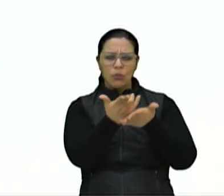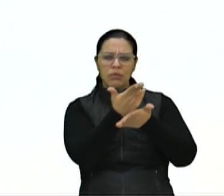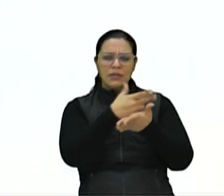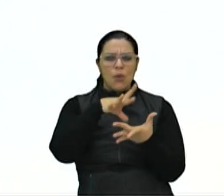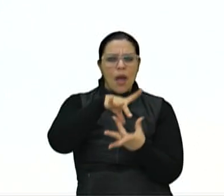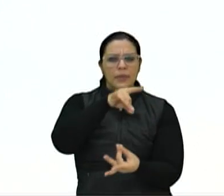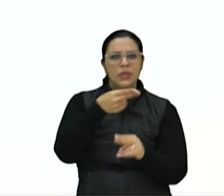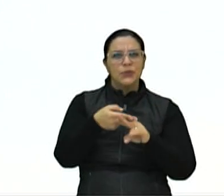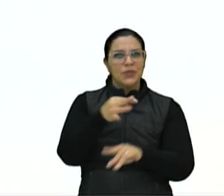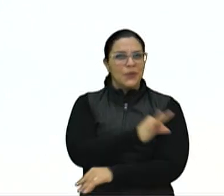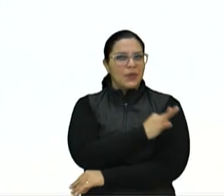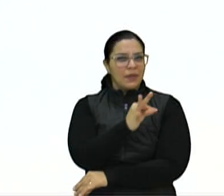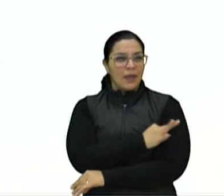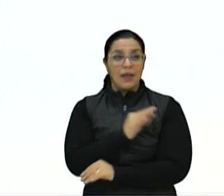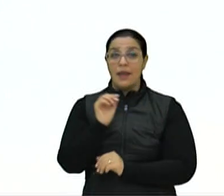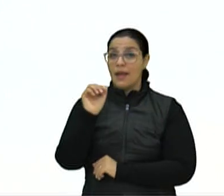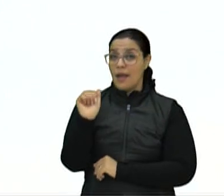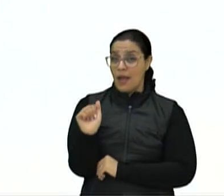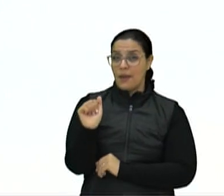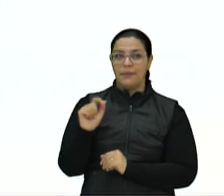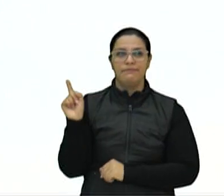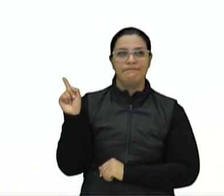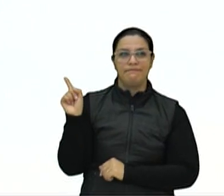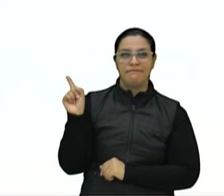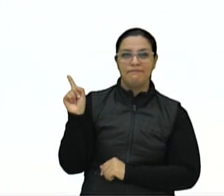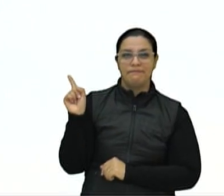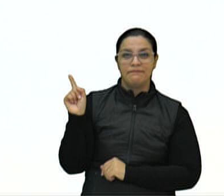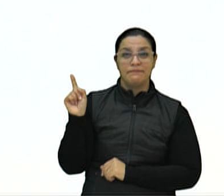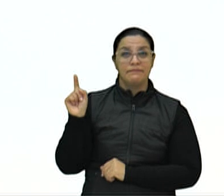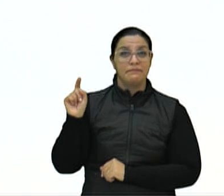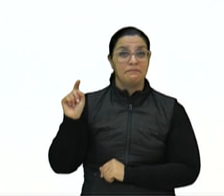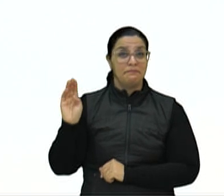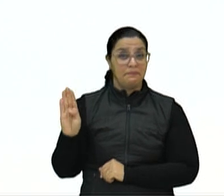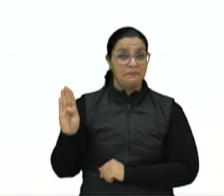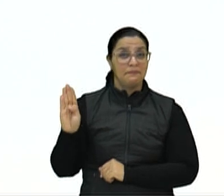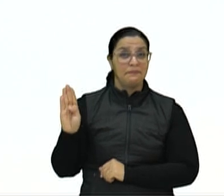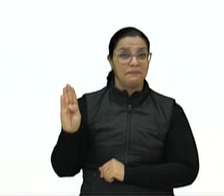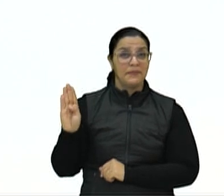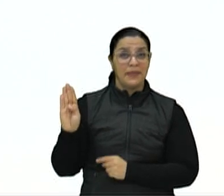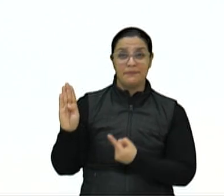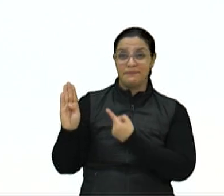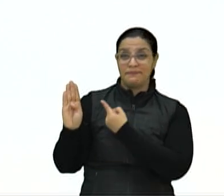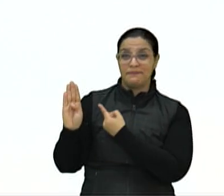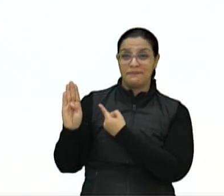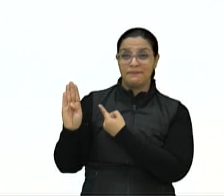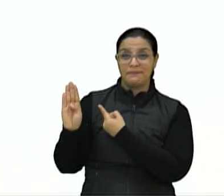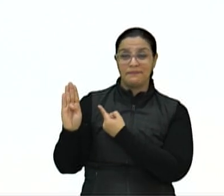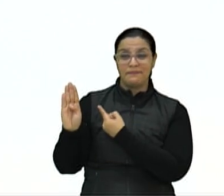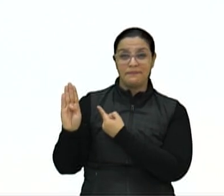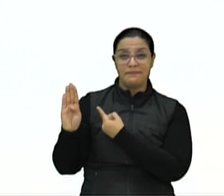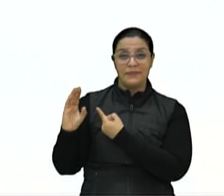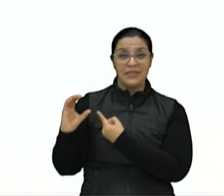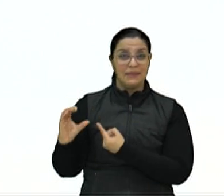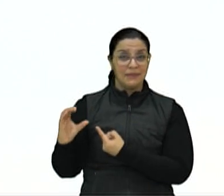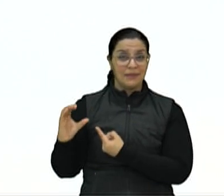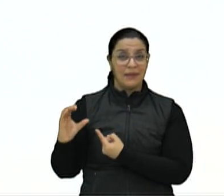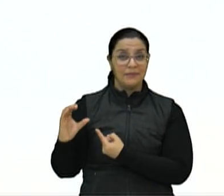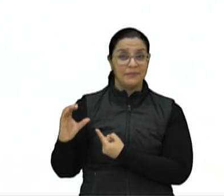aquarela? Alternativa A, Paul Sandby. Alternativa B, Dr.